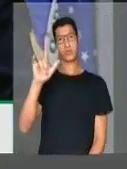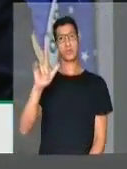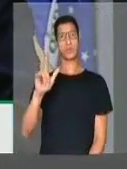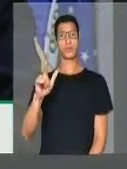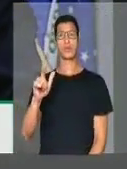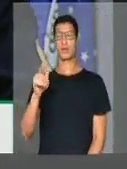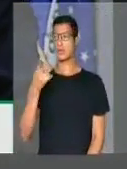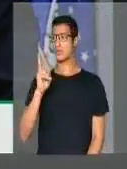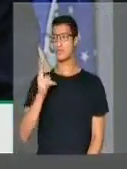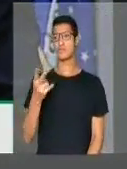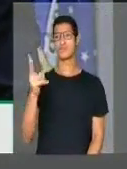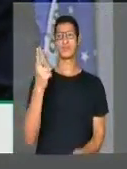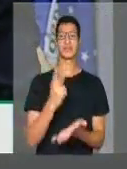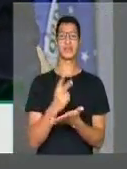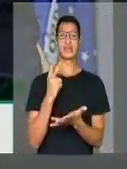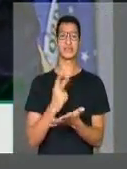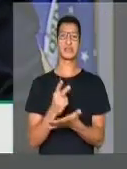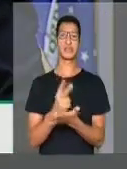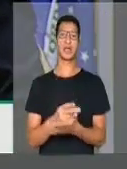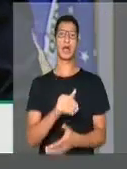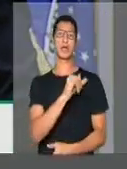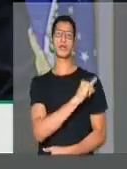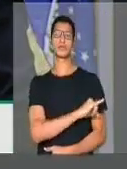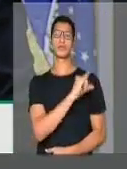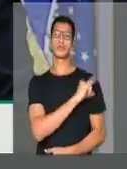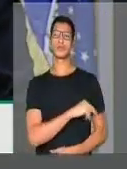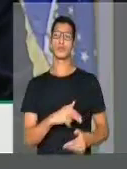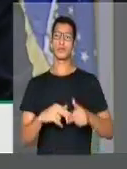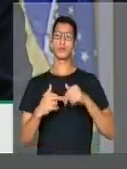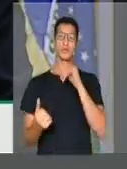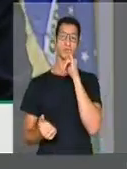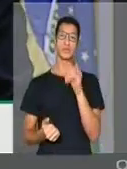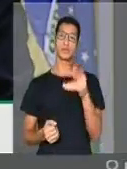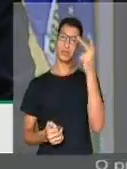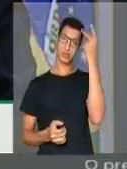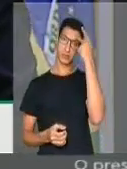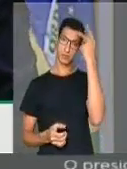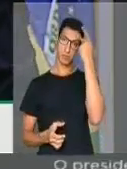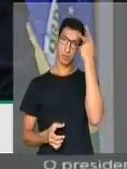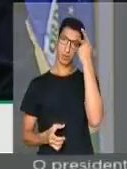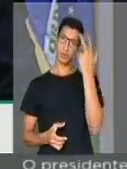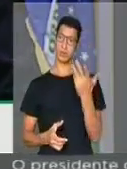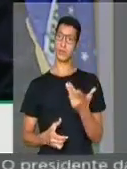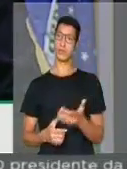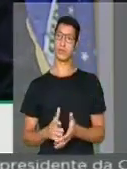uma constante na cidade do Rio de Janeiro, e por que não dizer em São Paulo,